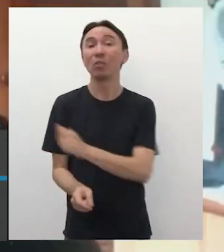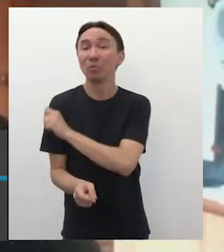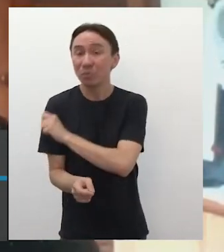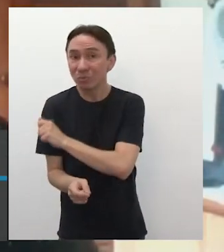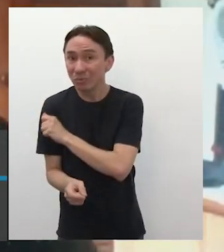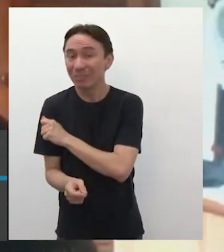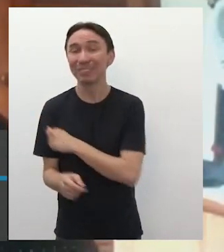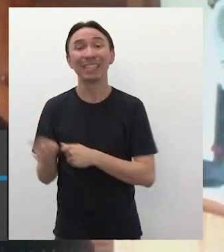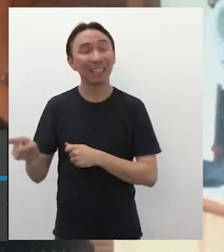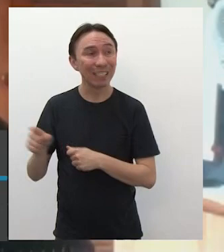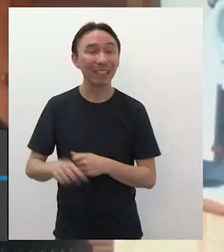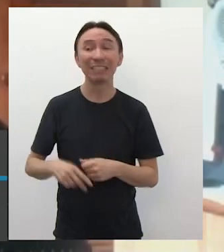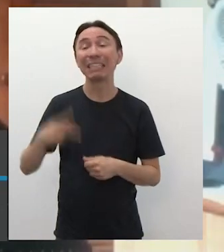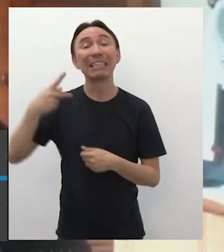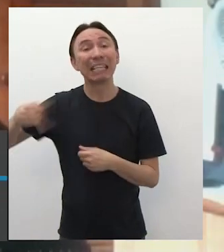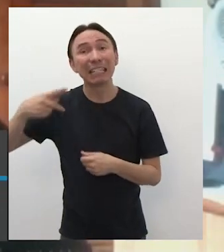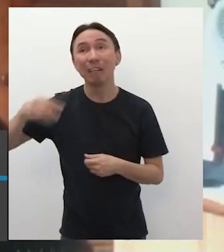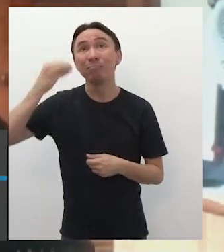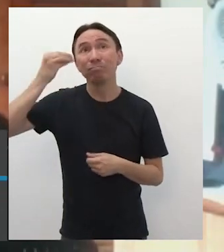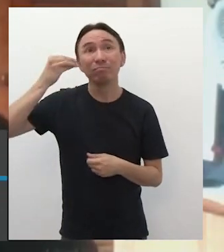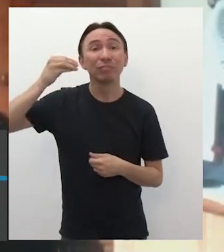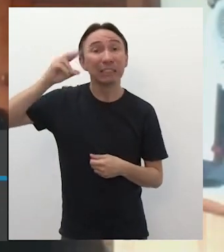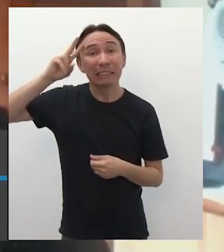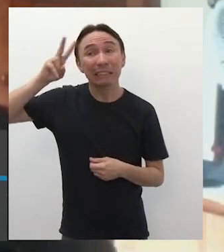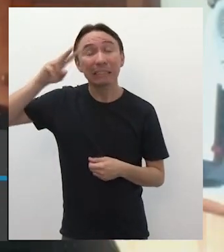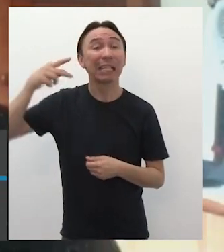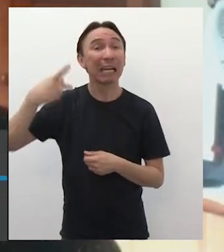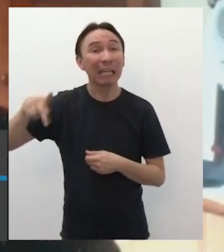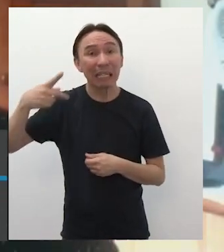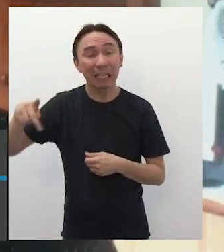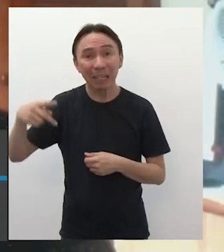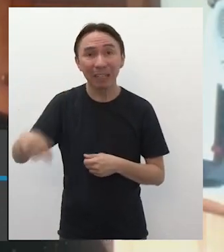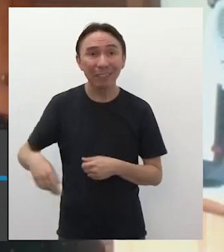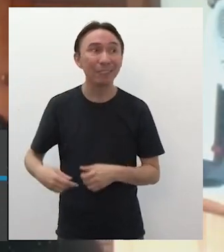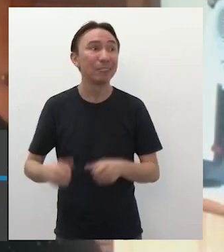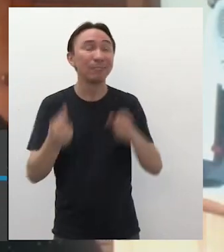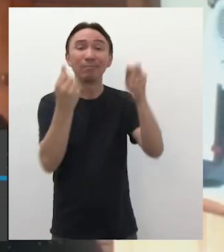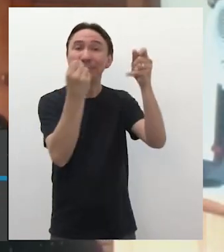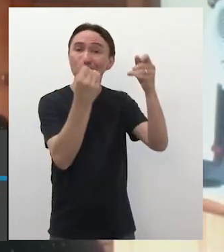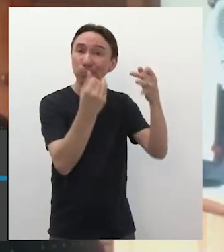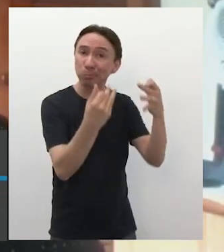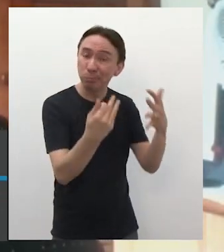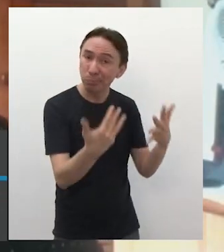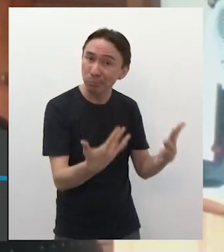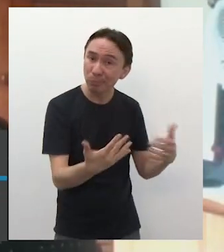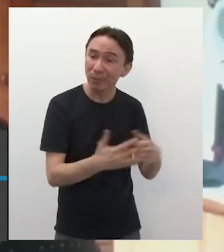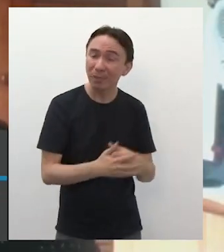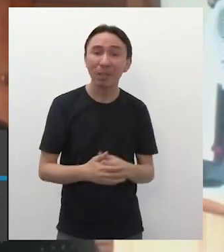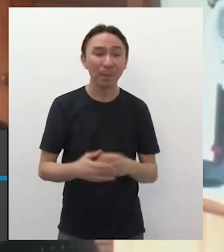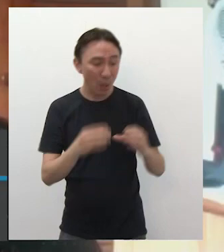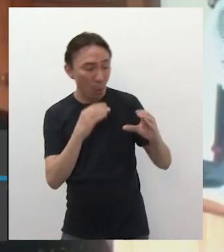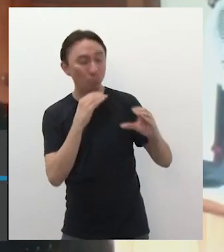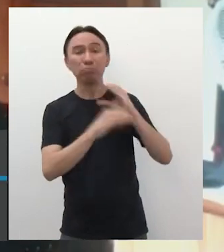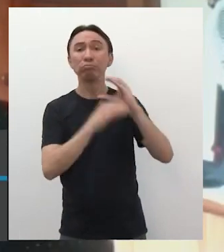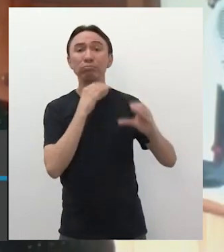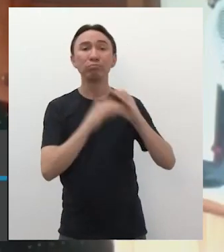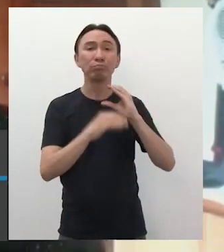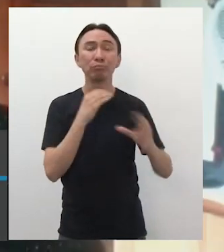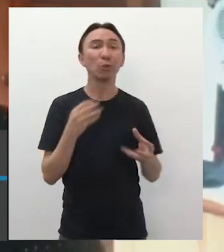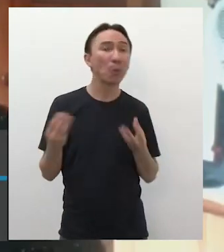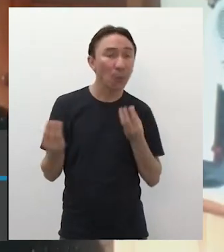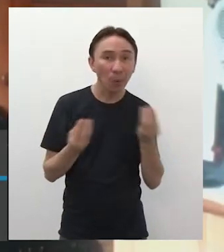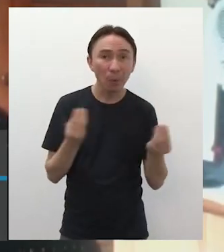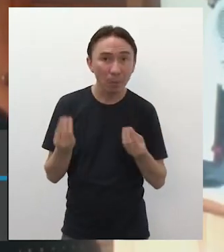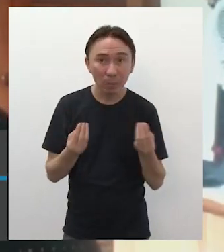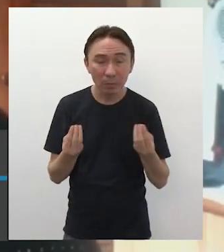que aconteceram nesse distanciamento. Ou seja, qual é a postura de comunicação que precisa estar presente nas